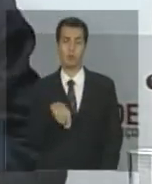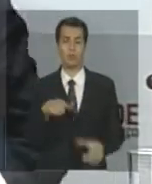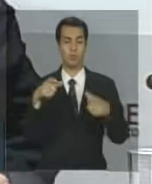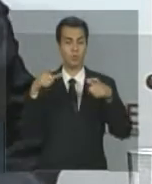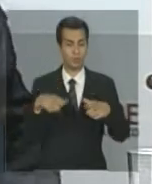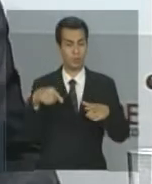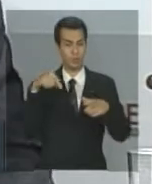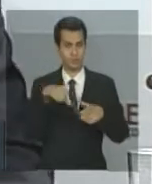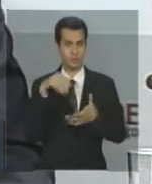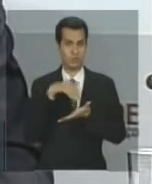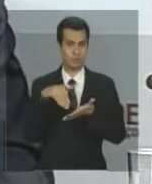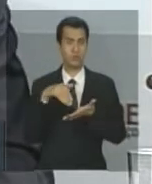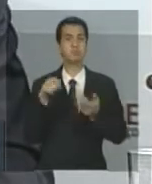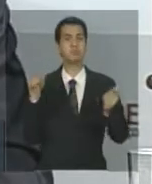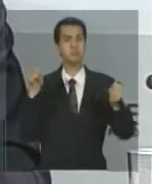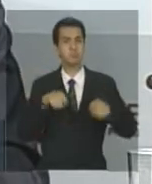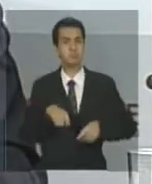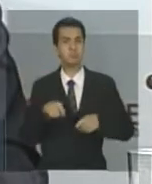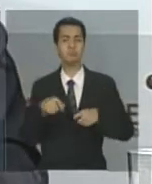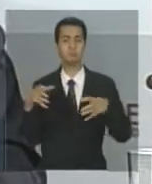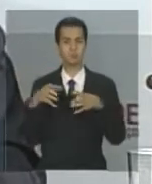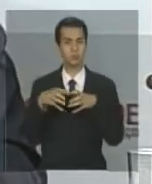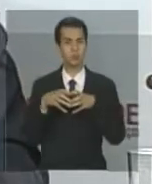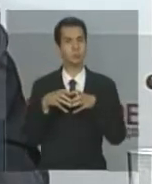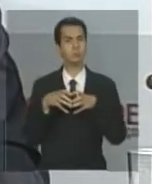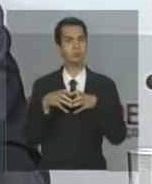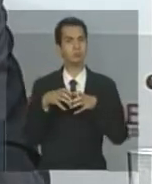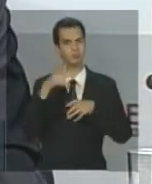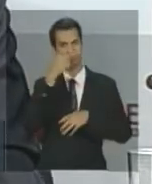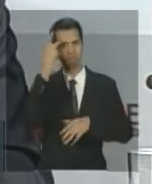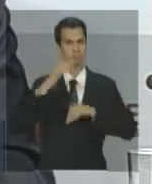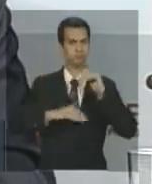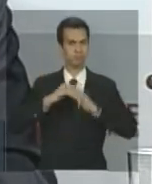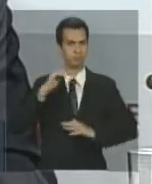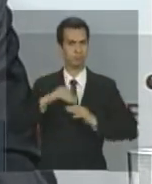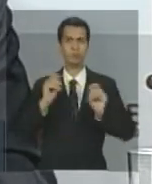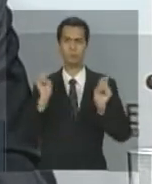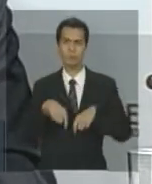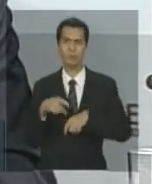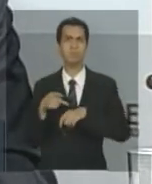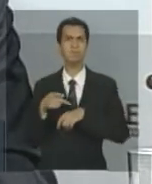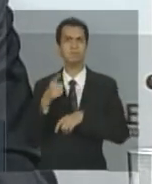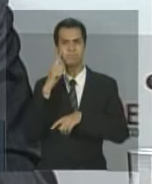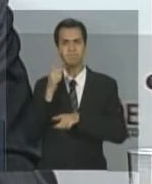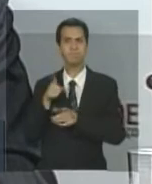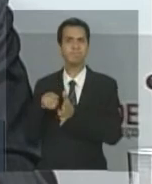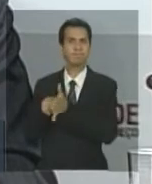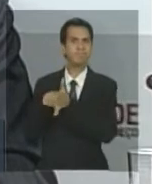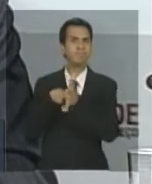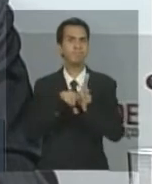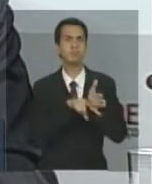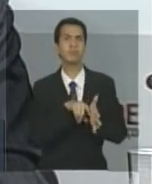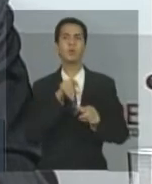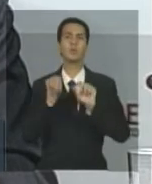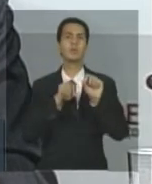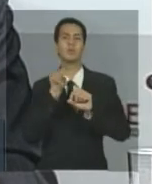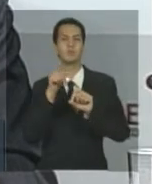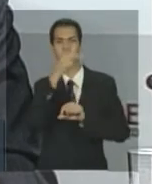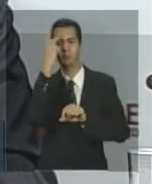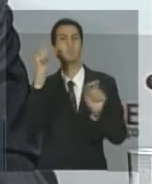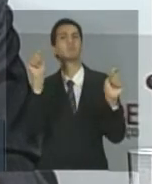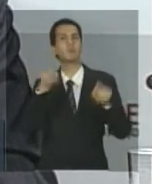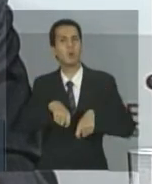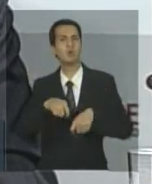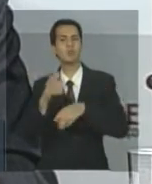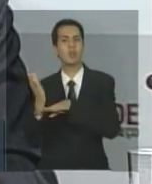ideia de que você tenha equipes, organismos, unidades que fazem o processo de captação. Um